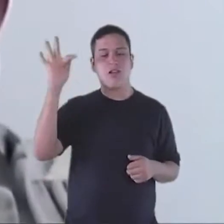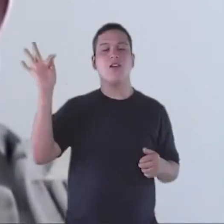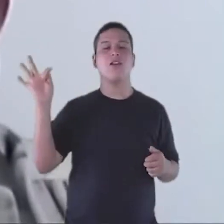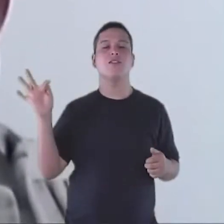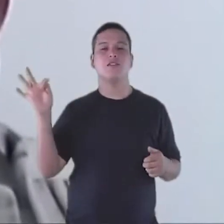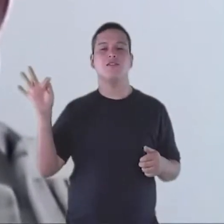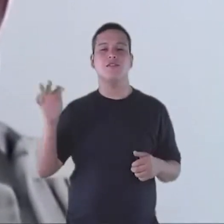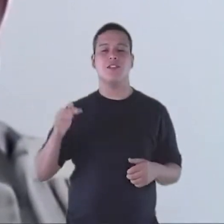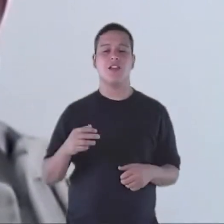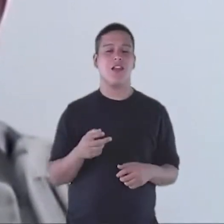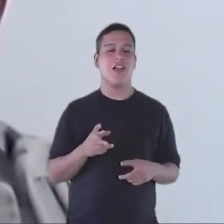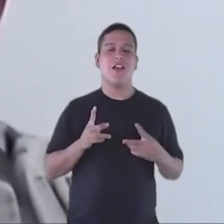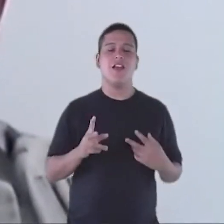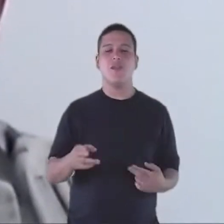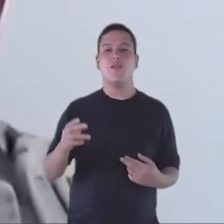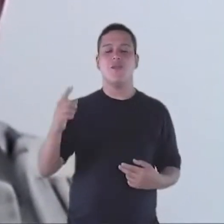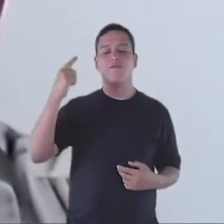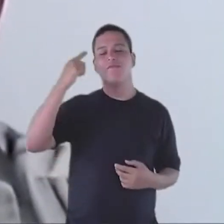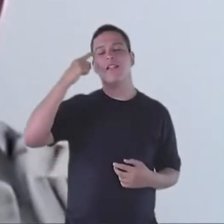pensamento.